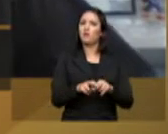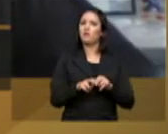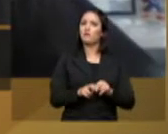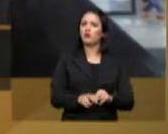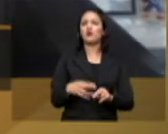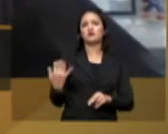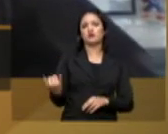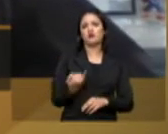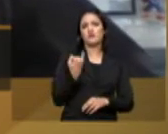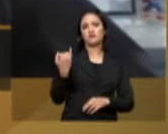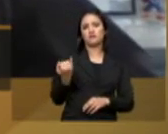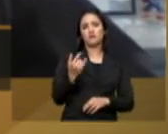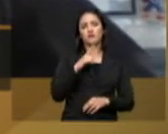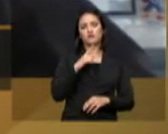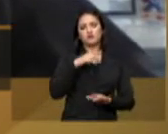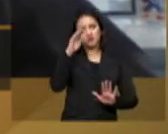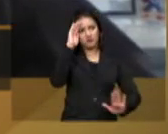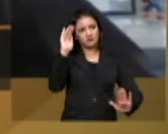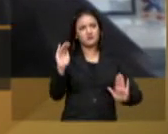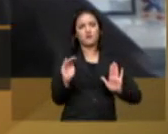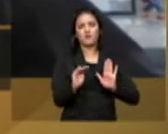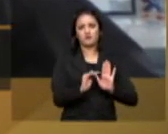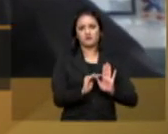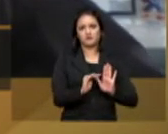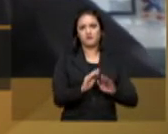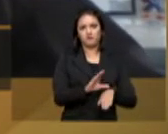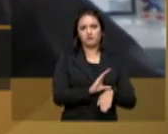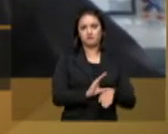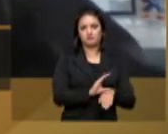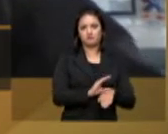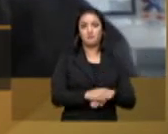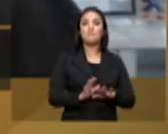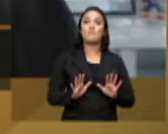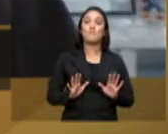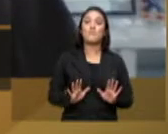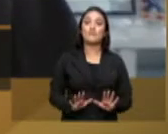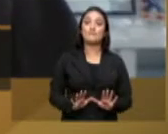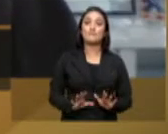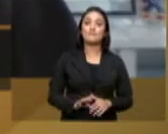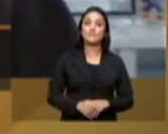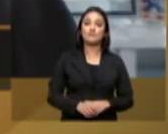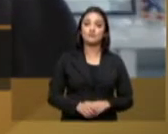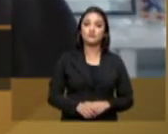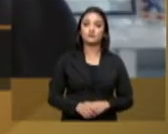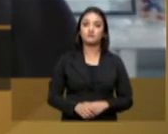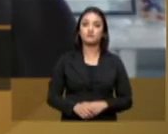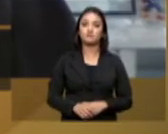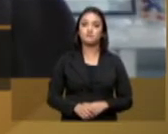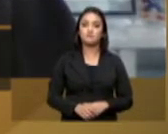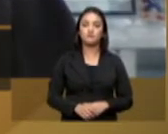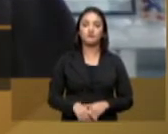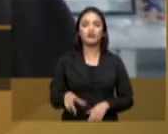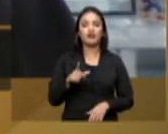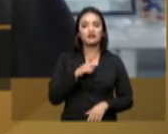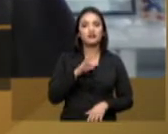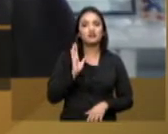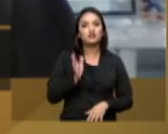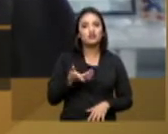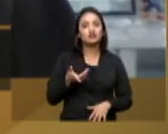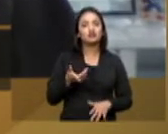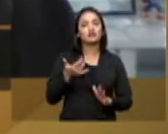do cumprimento do princípio da legalidade. Mas, nesse contexto, já temos uma contribuição